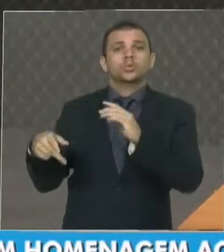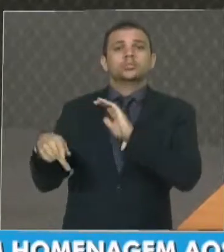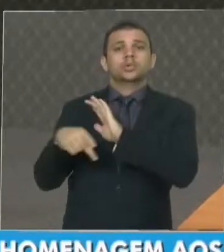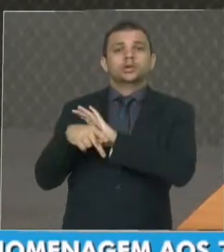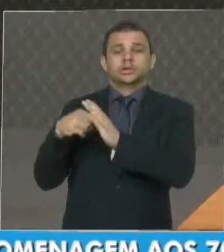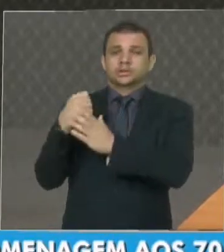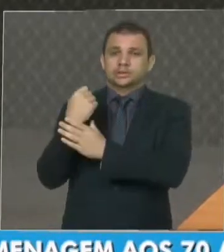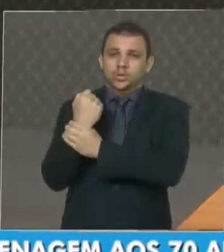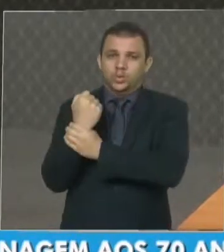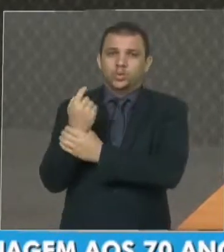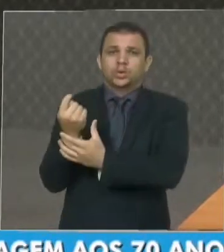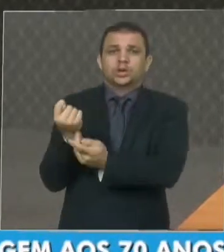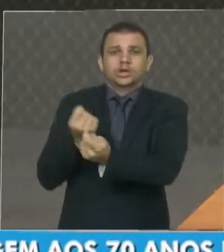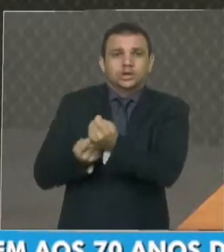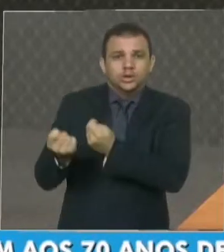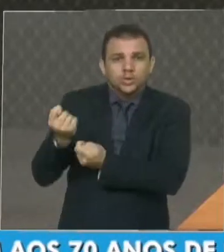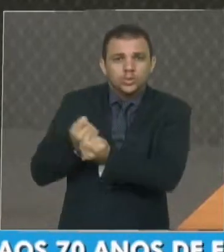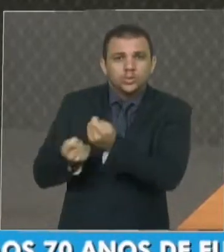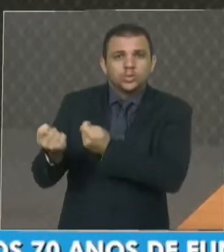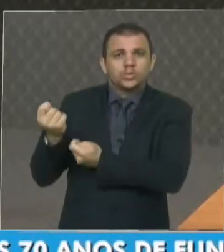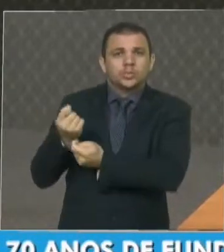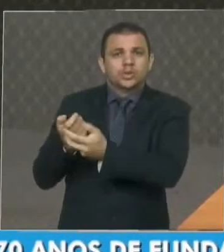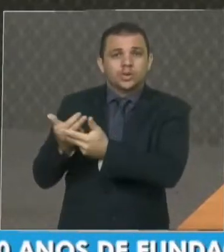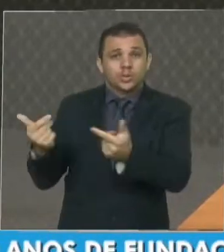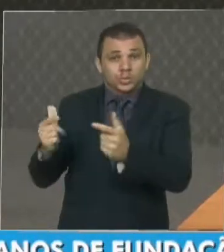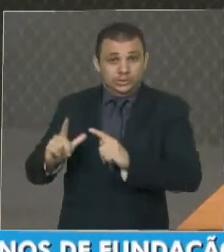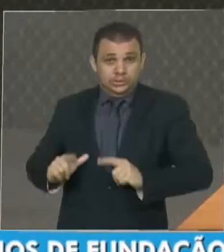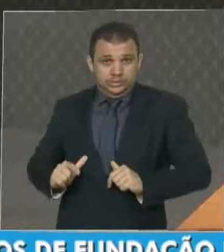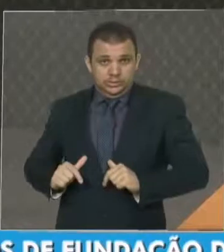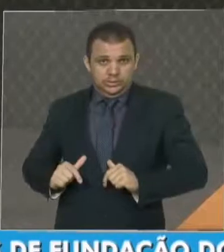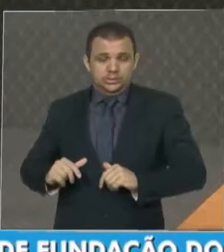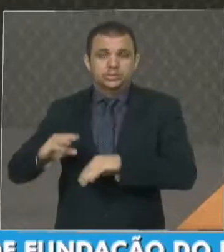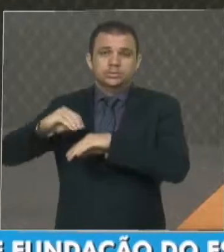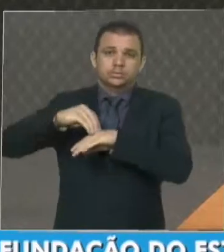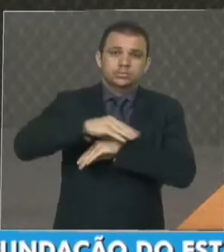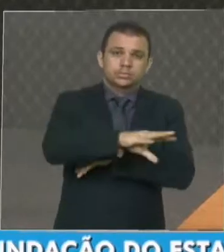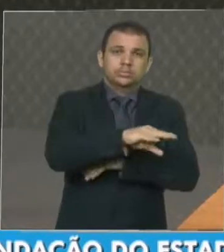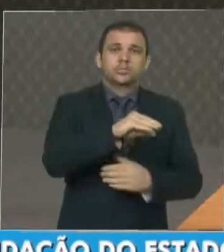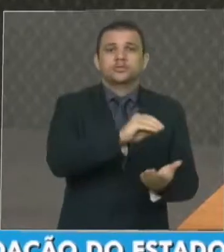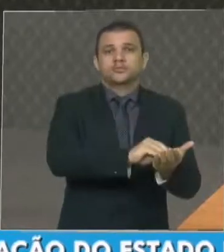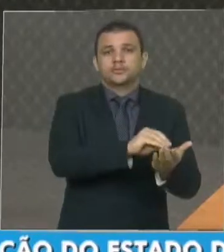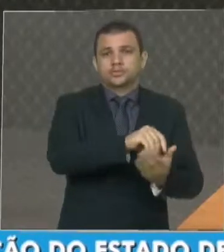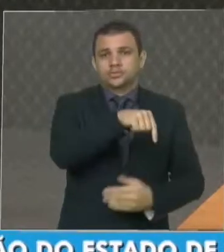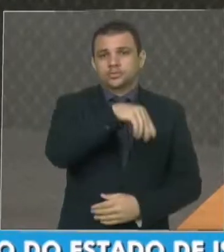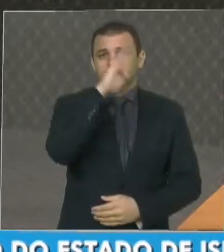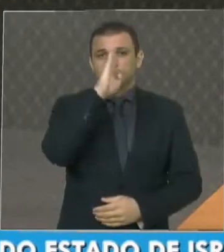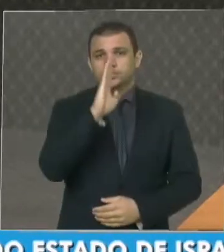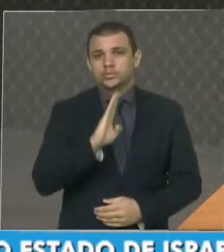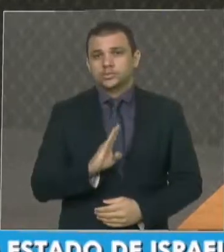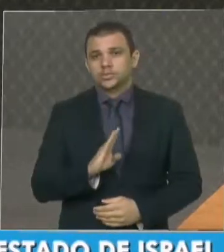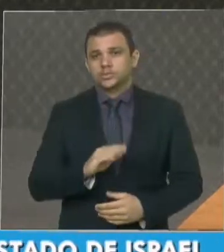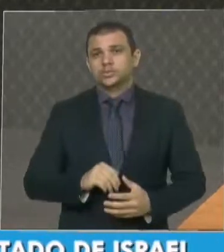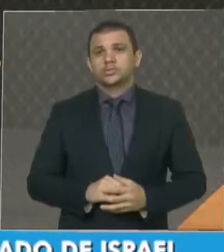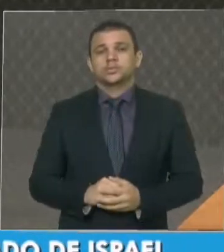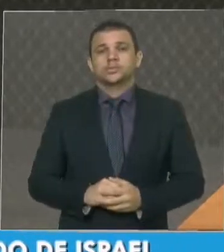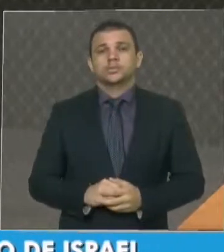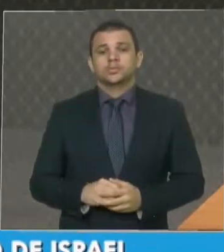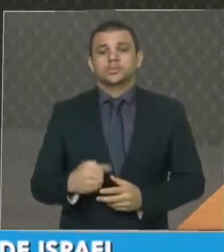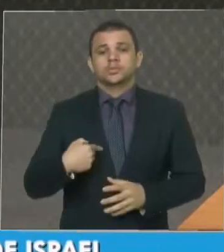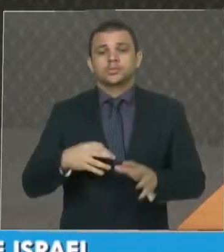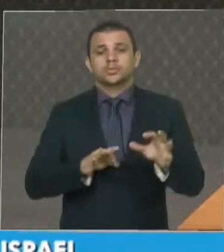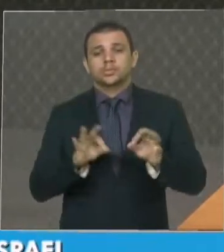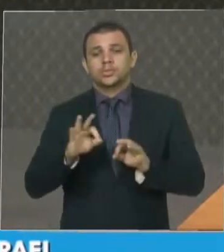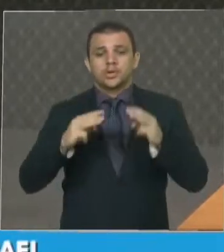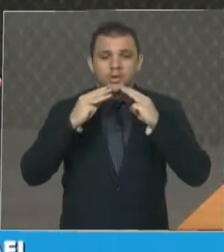segurança, coisas que estão faltas aqui. Quando você quer fazer marketing ou ajudar,